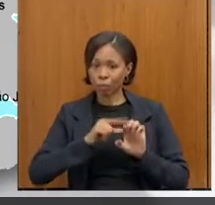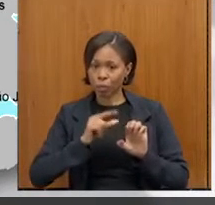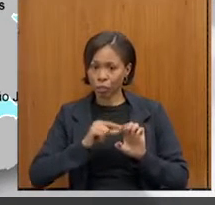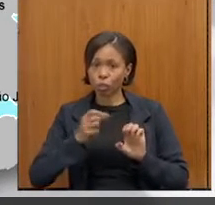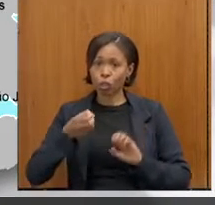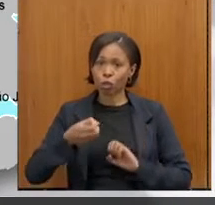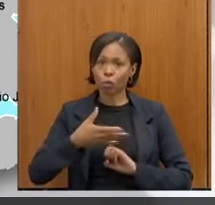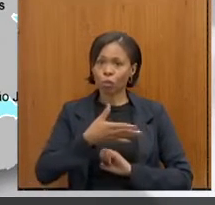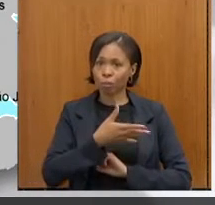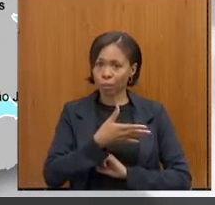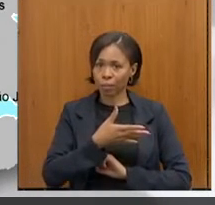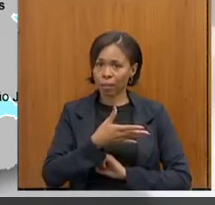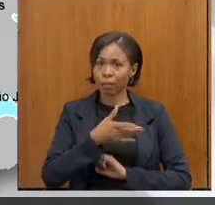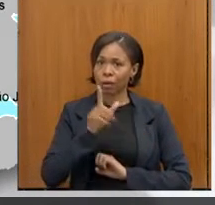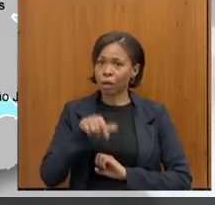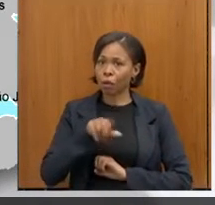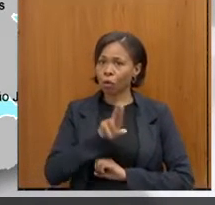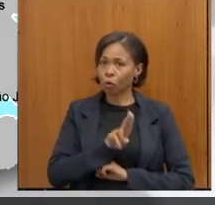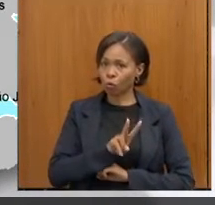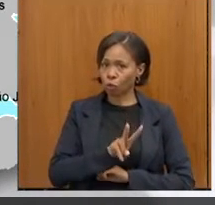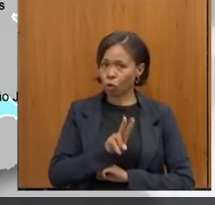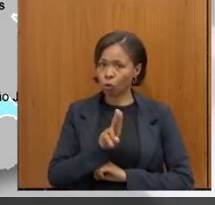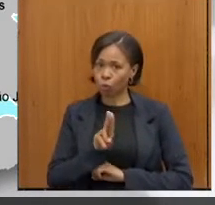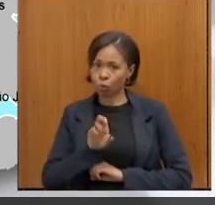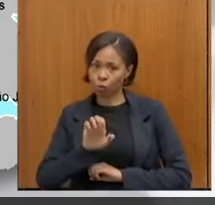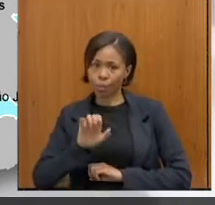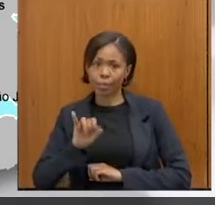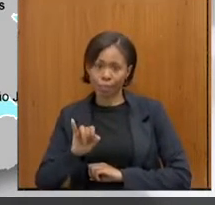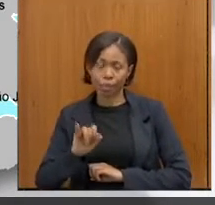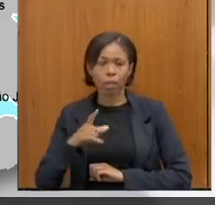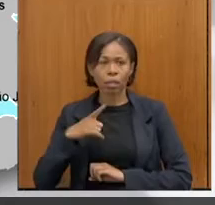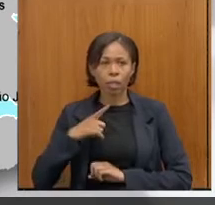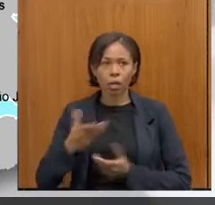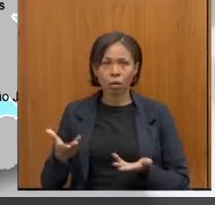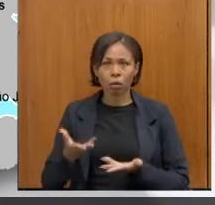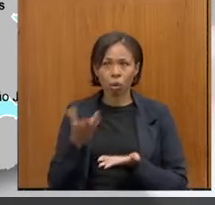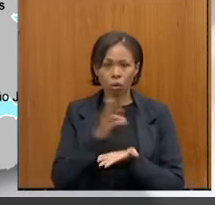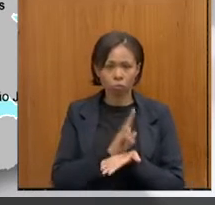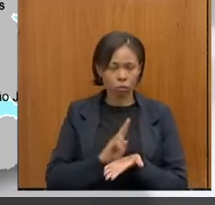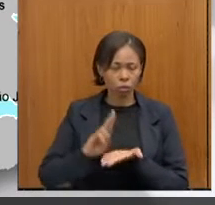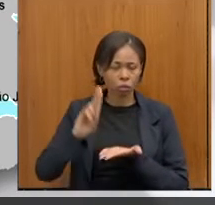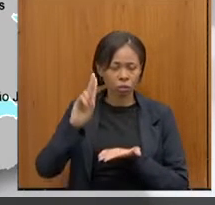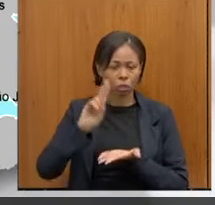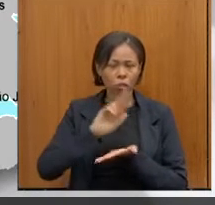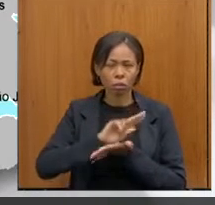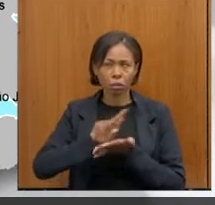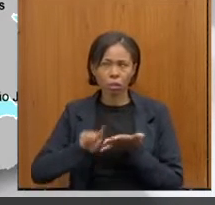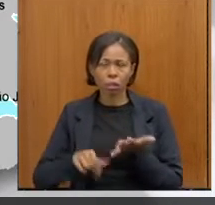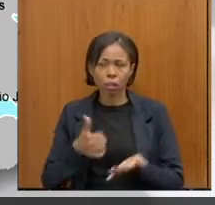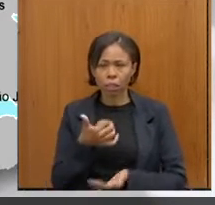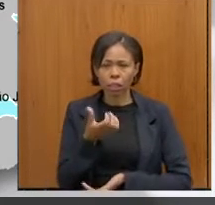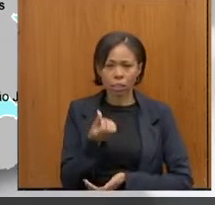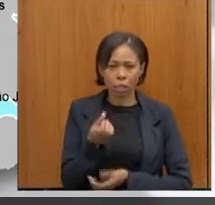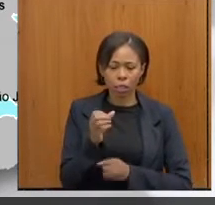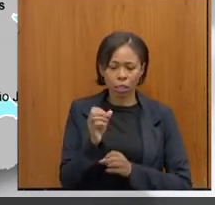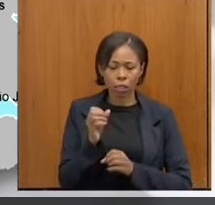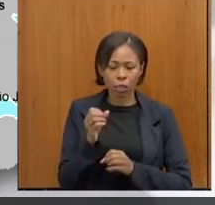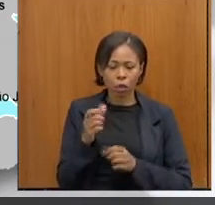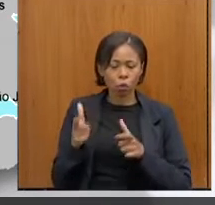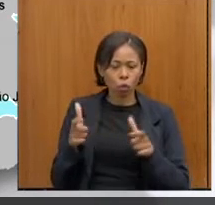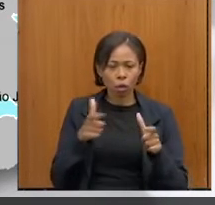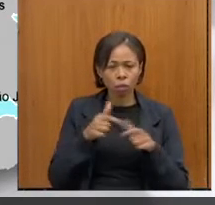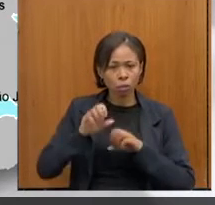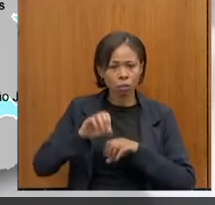estamos atualmente com 22 Campus universitários 16 instituições de ensino 154